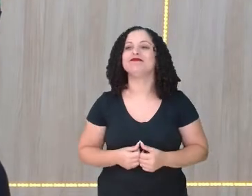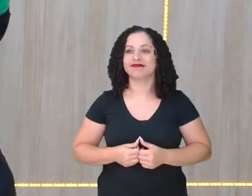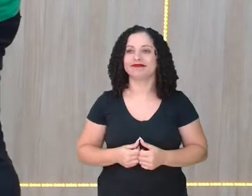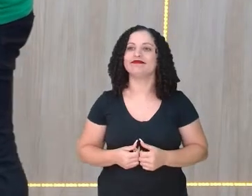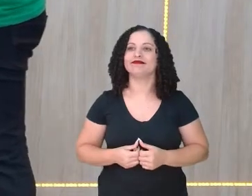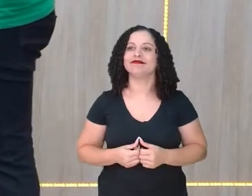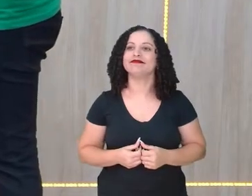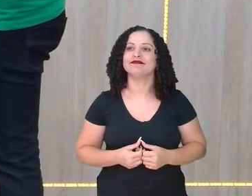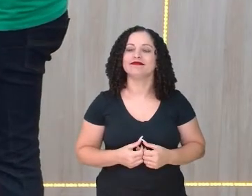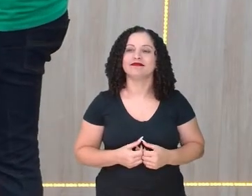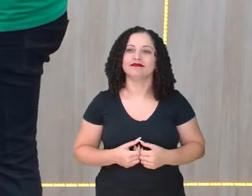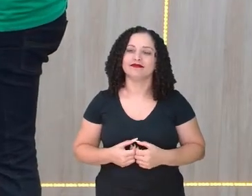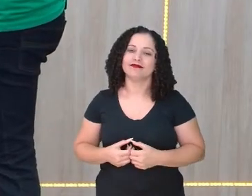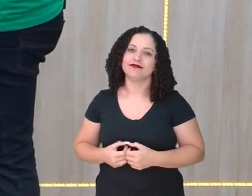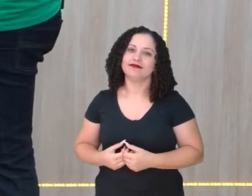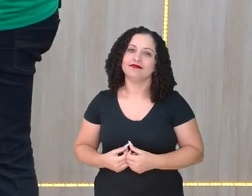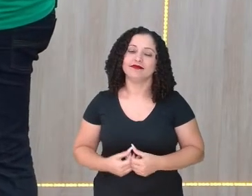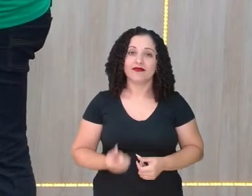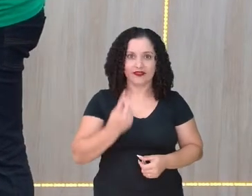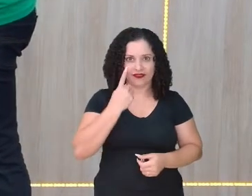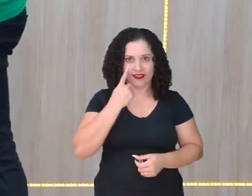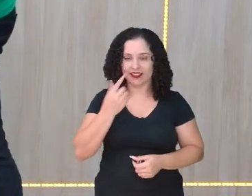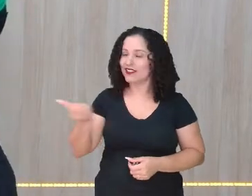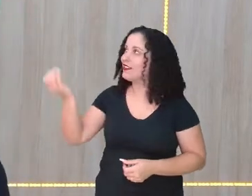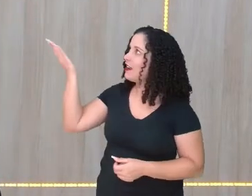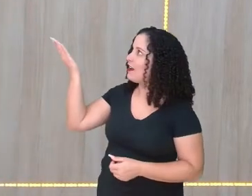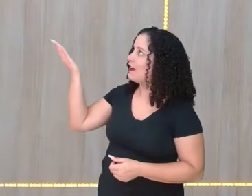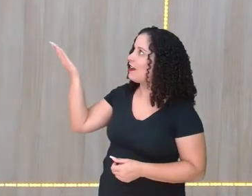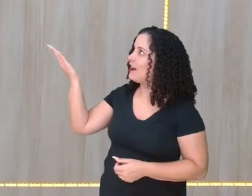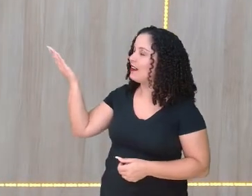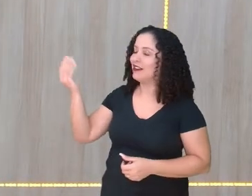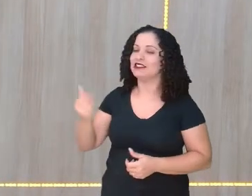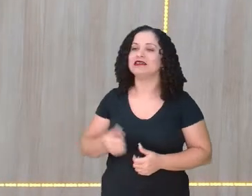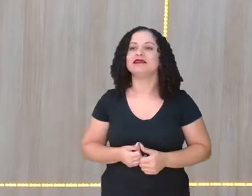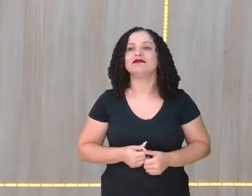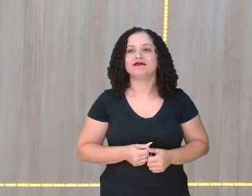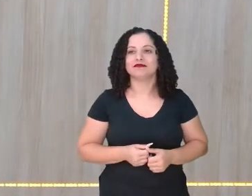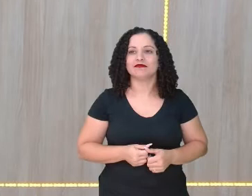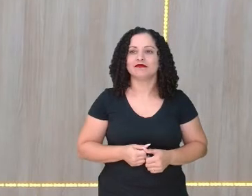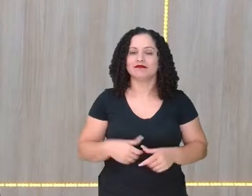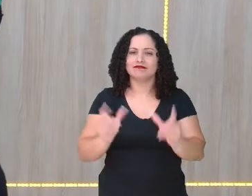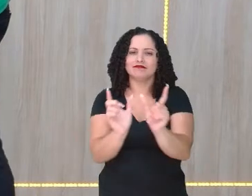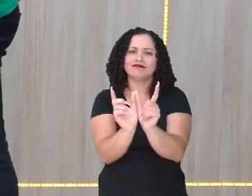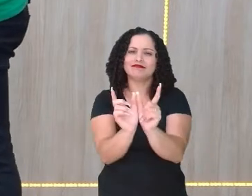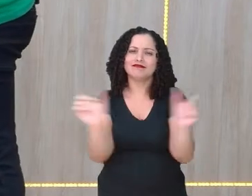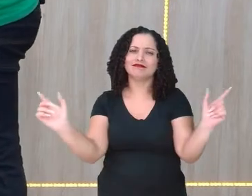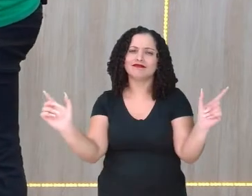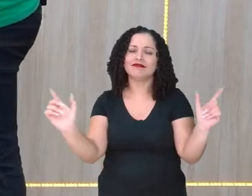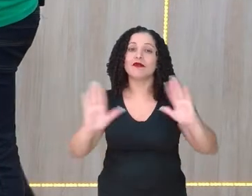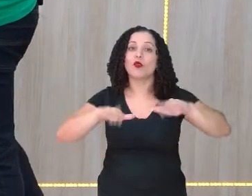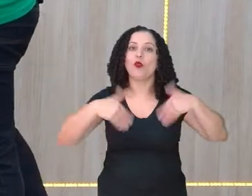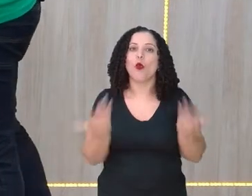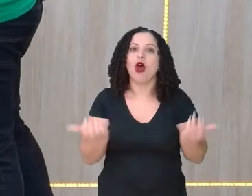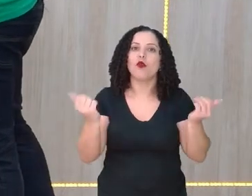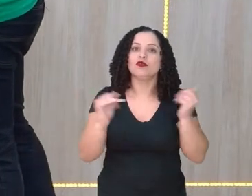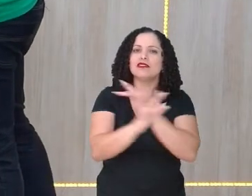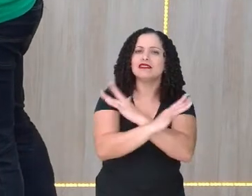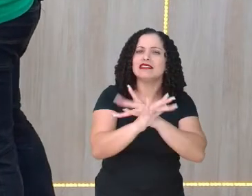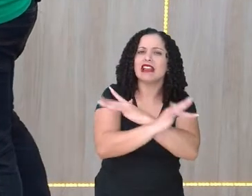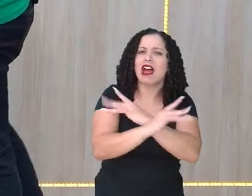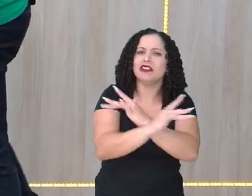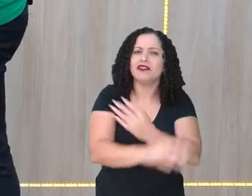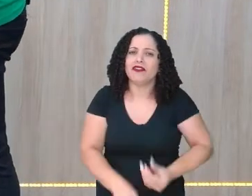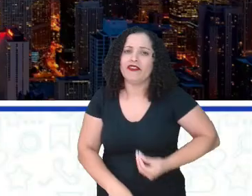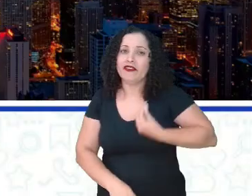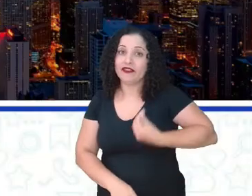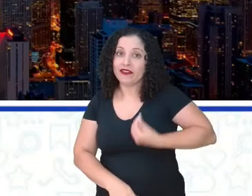gosto. Vamos lá agora. In which city does he live? Em qual cidade ele vive? E aqui